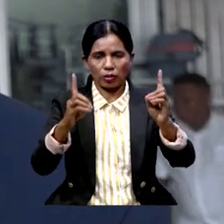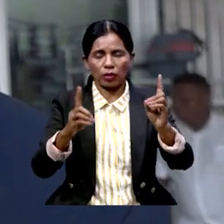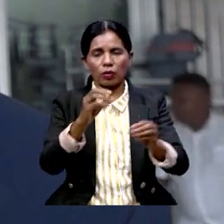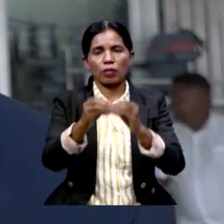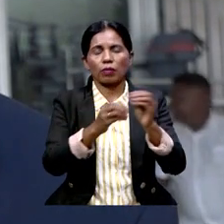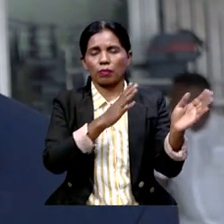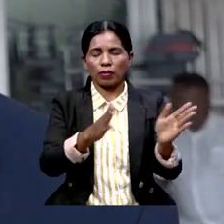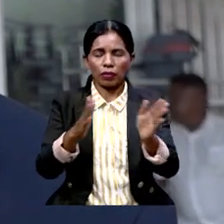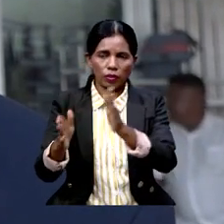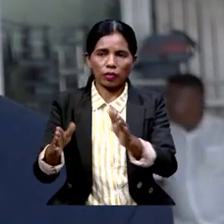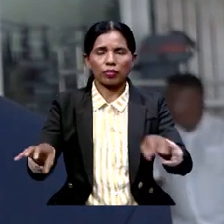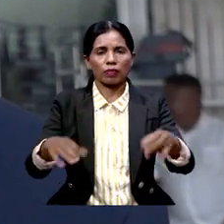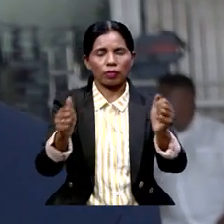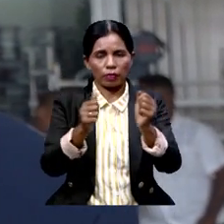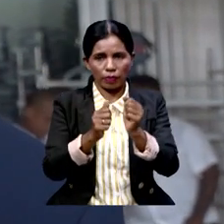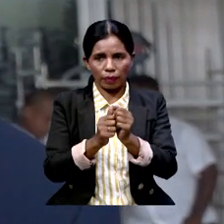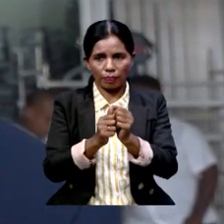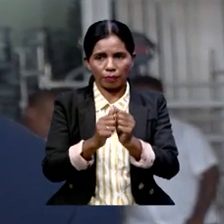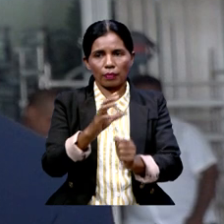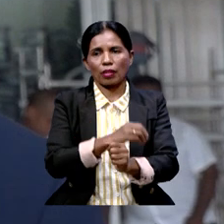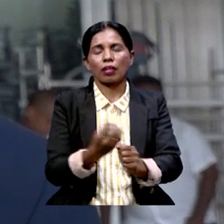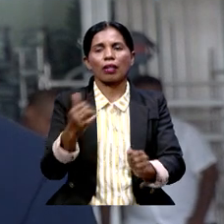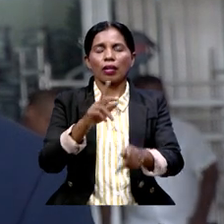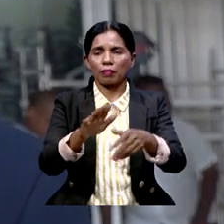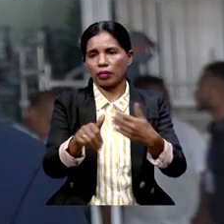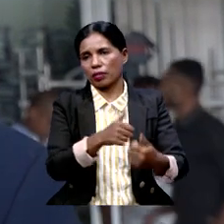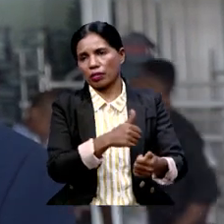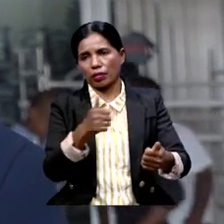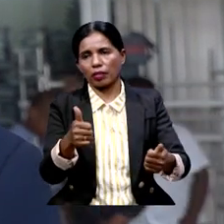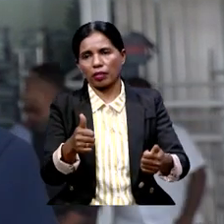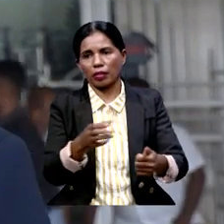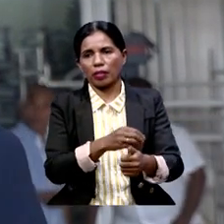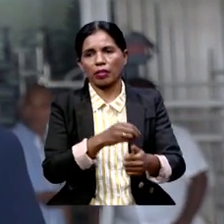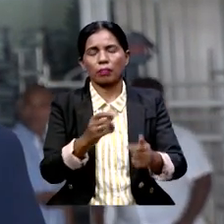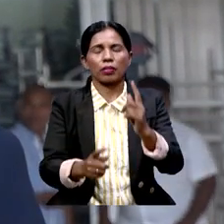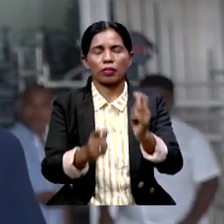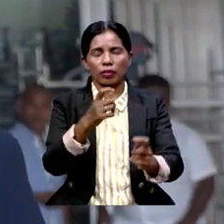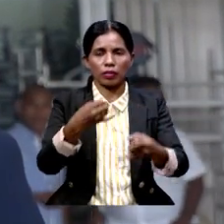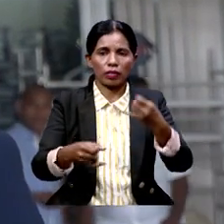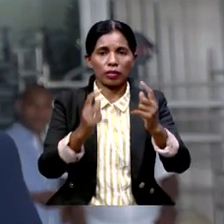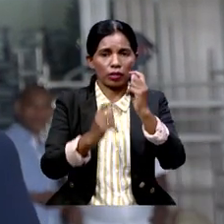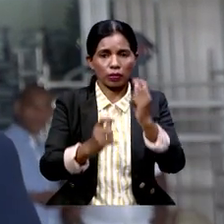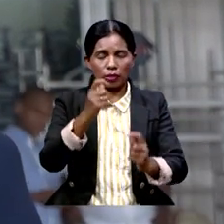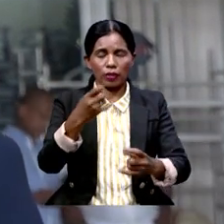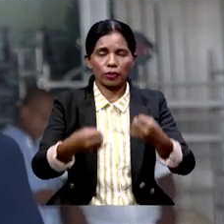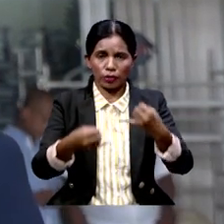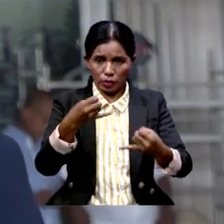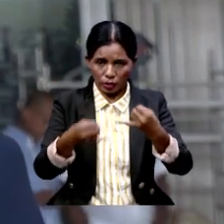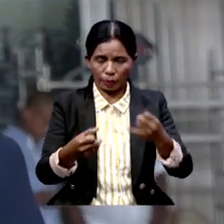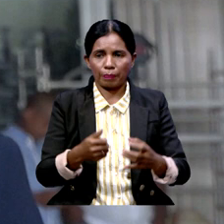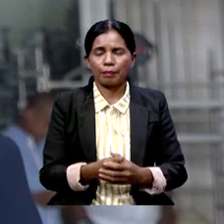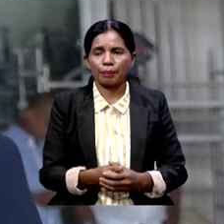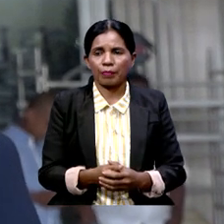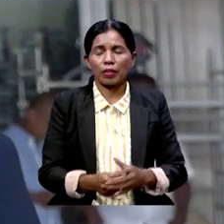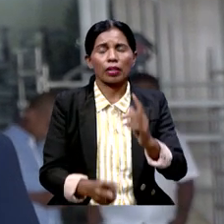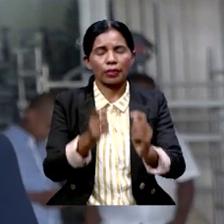que em relação à extradição vai ser dado um romane só o Supremo Tribunal de Justiça. Então, se der nem a